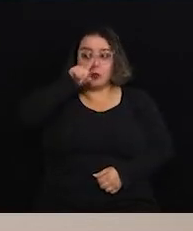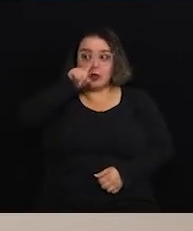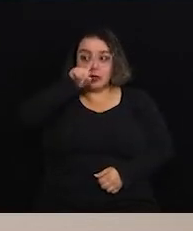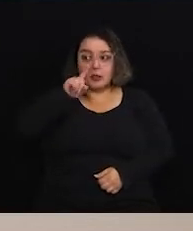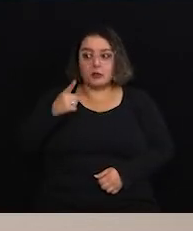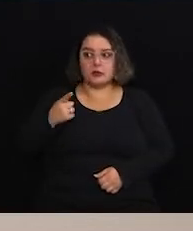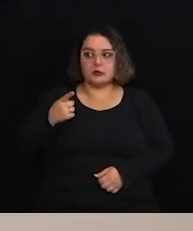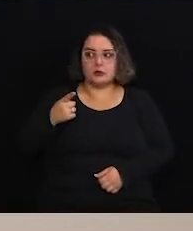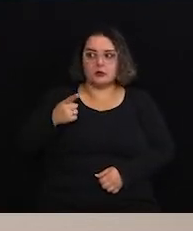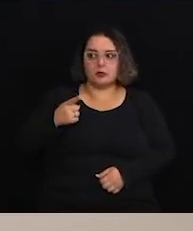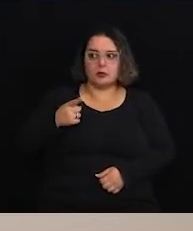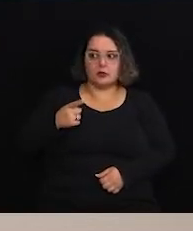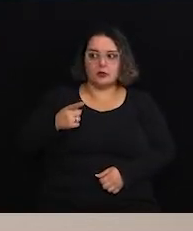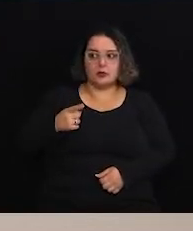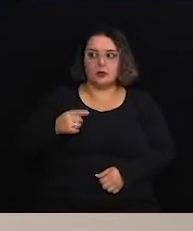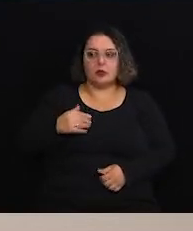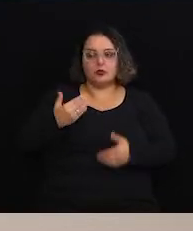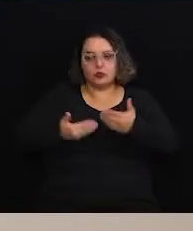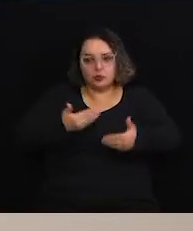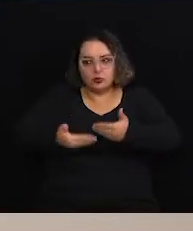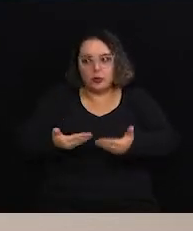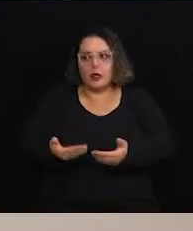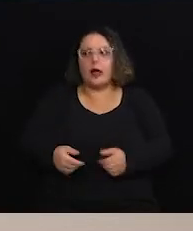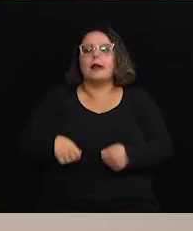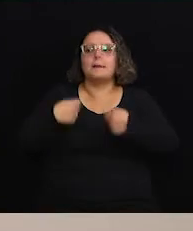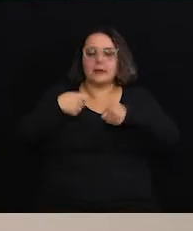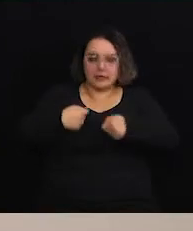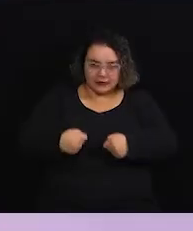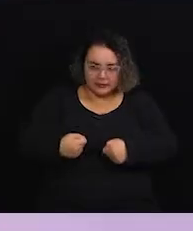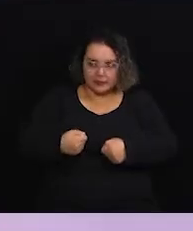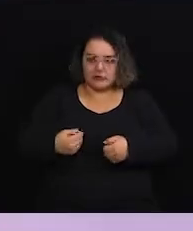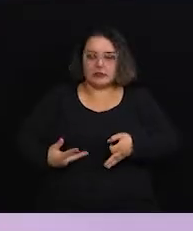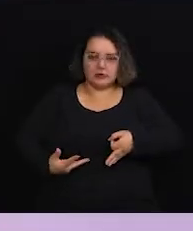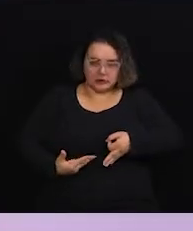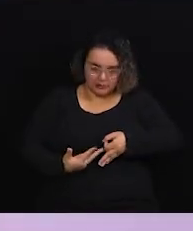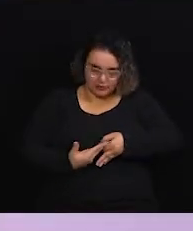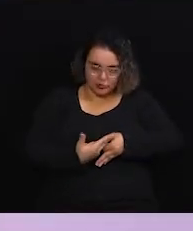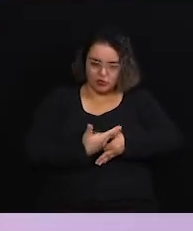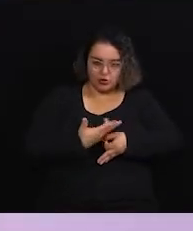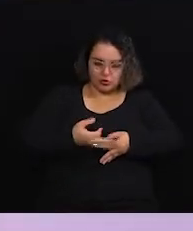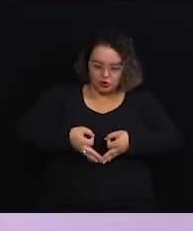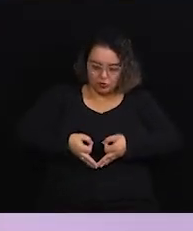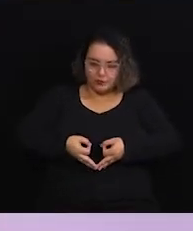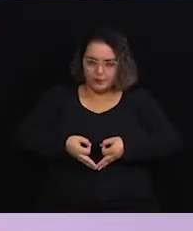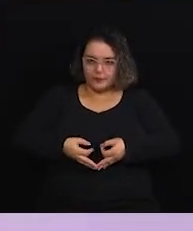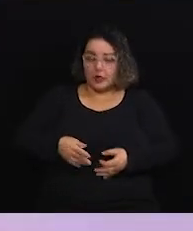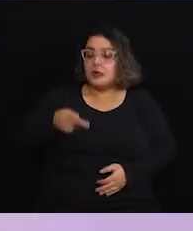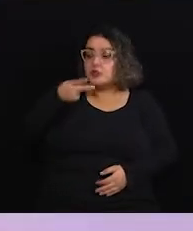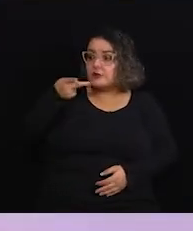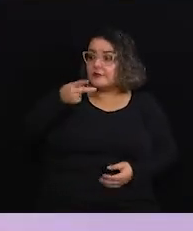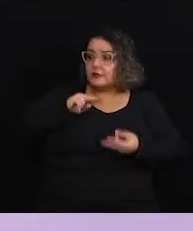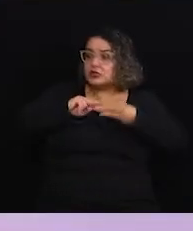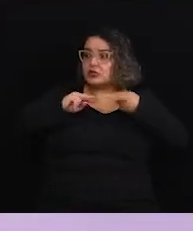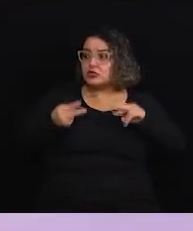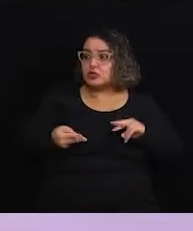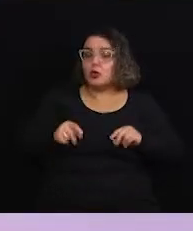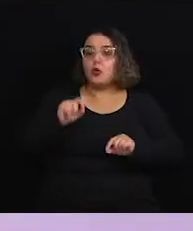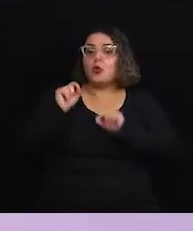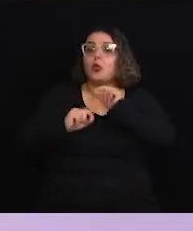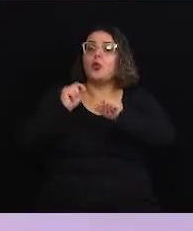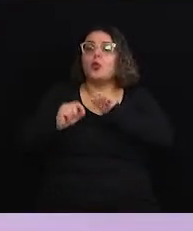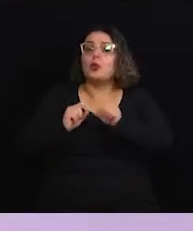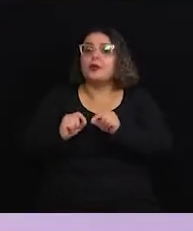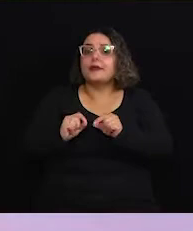comprometer a função desses órgãos, aí o tratamento é indicado ao cirúrgico. Doutora, a senhora disse genético. O que causa